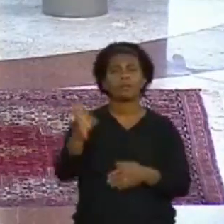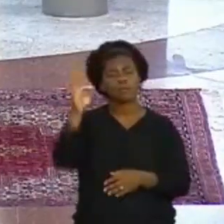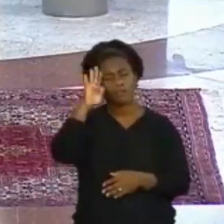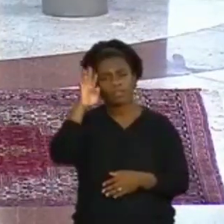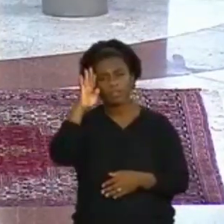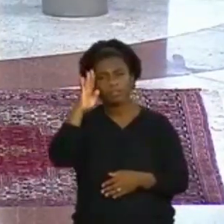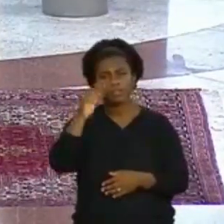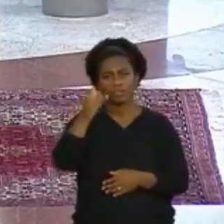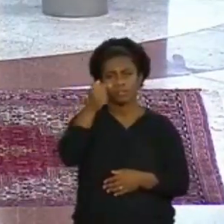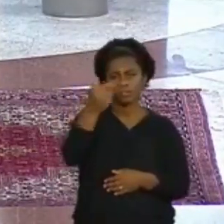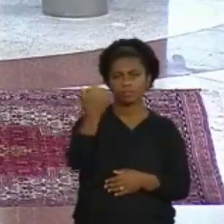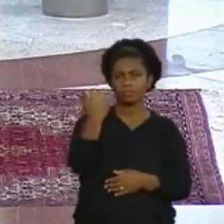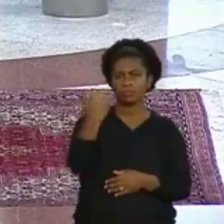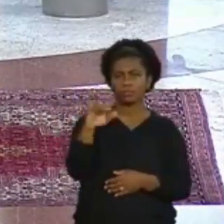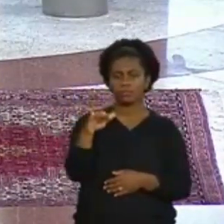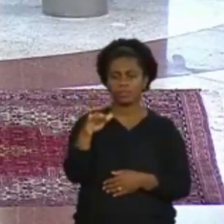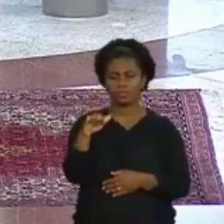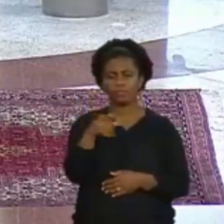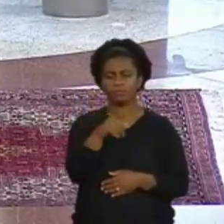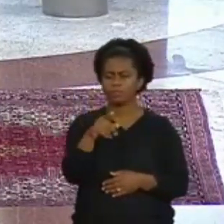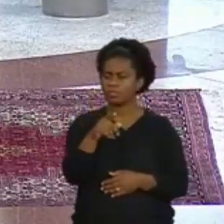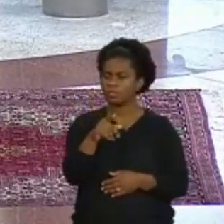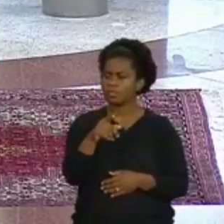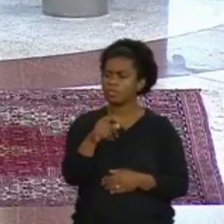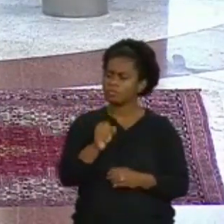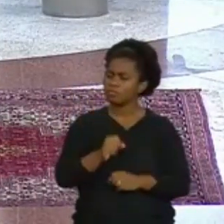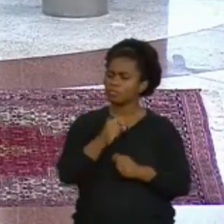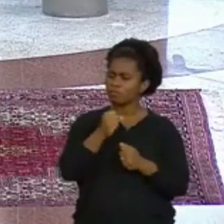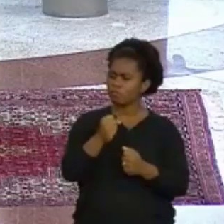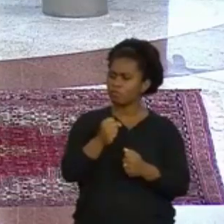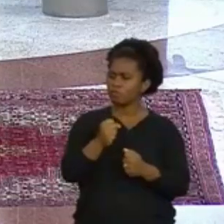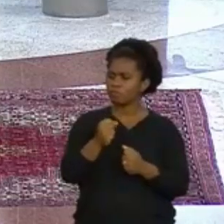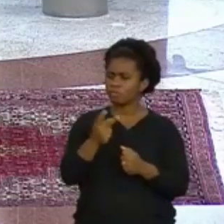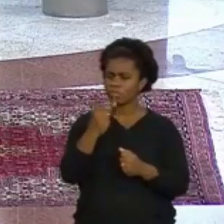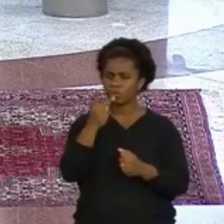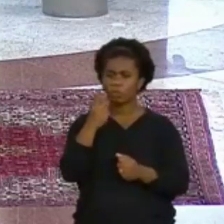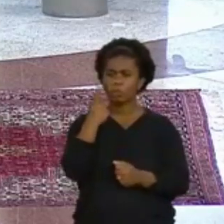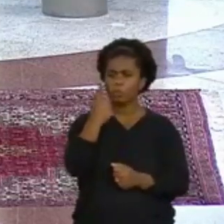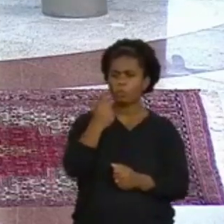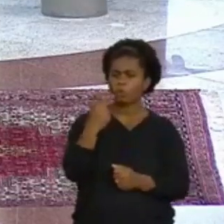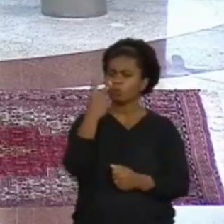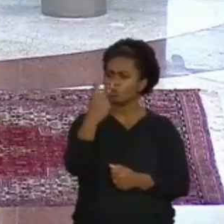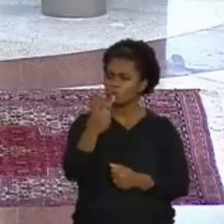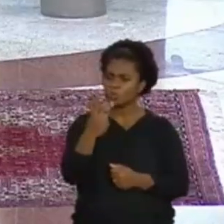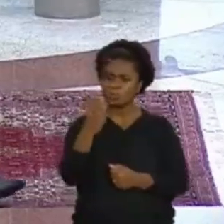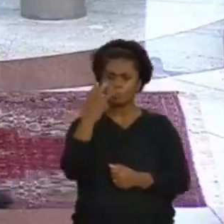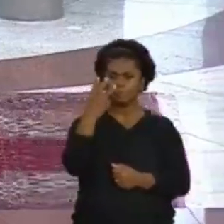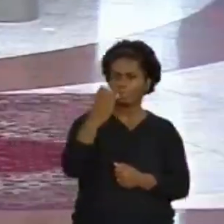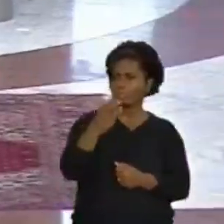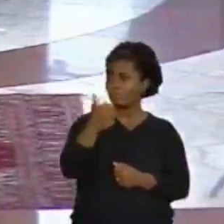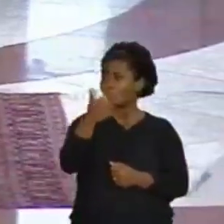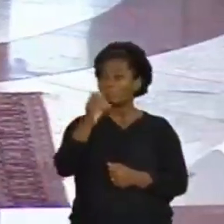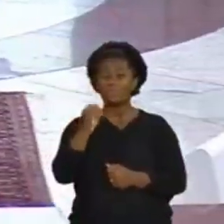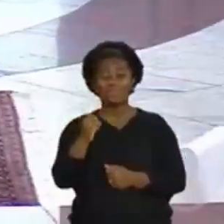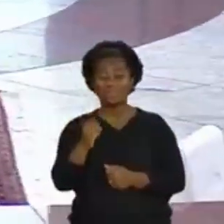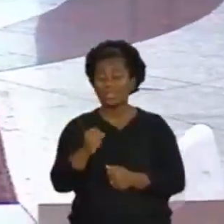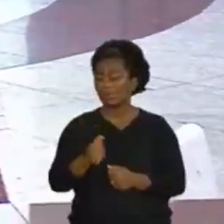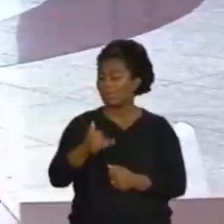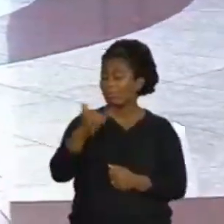19h30, procure estar aqui com essa pessoa, ou com duas, ou com três, ou com dez, ou com quantas você puder